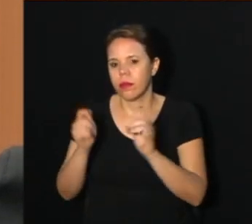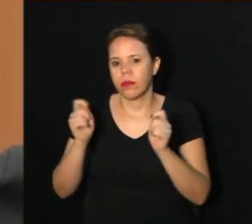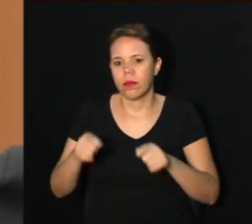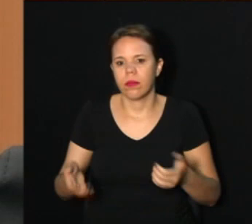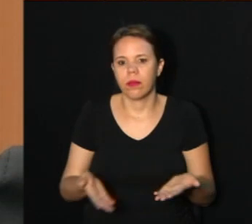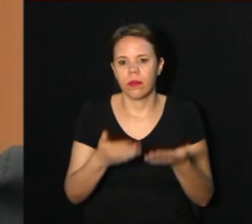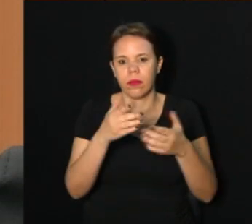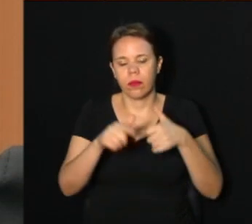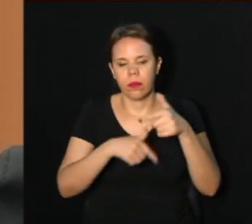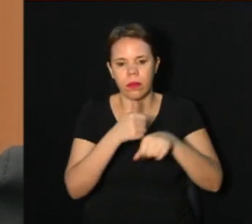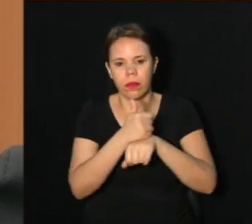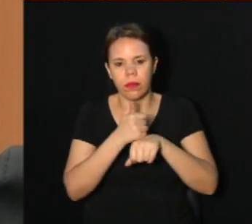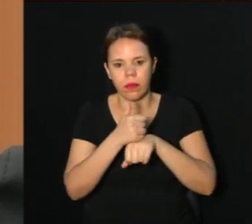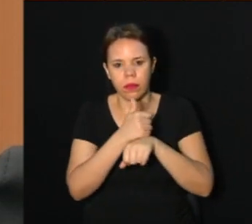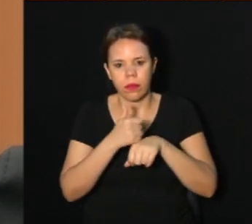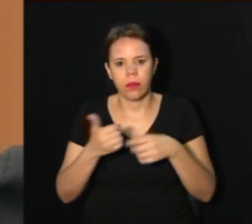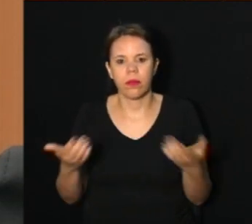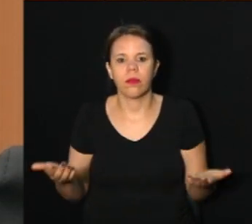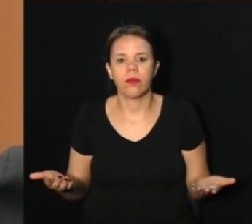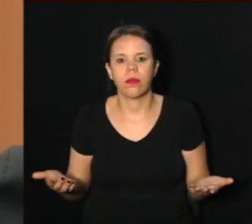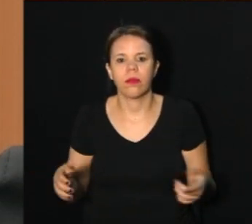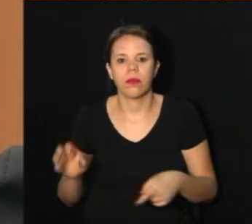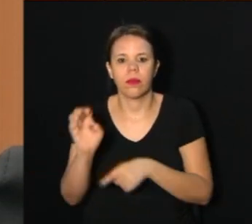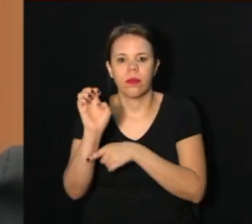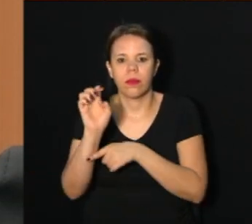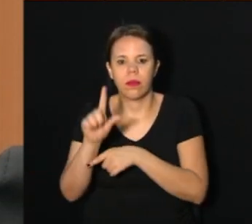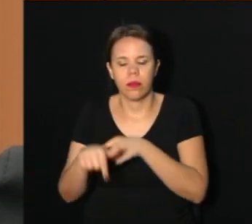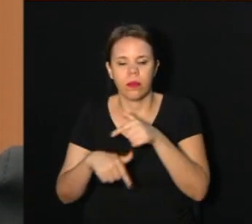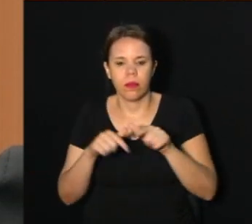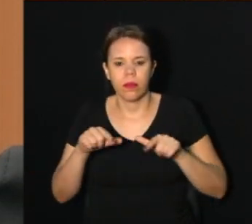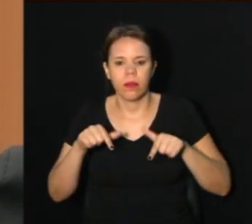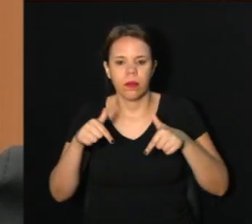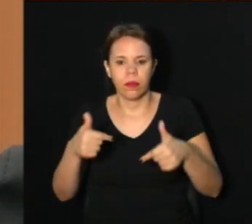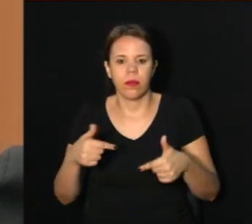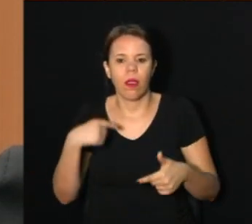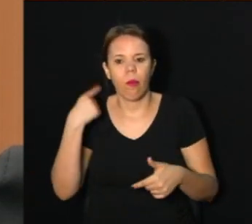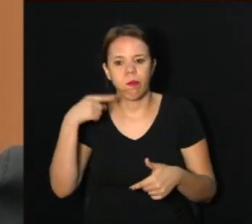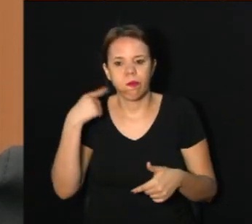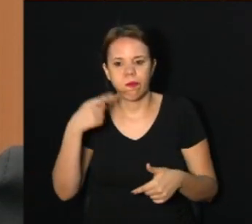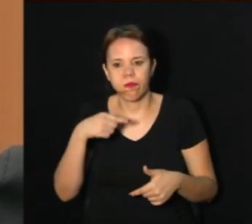de uma carreira típica de Estado, que é a atuação da advocacia pública.